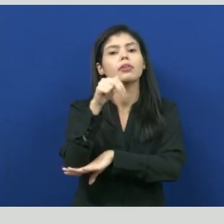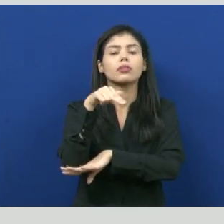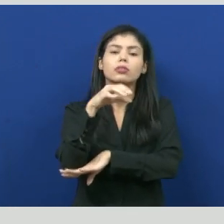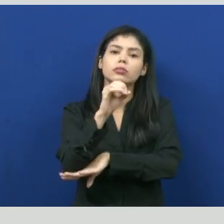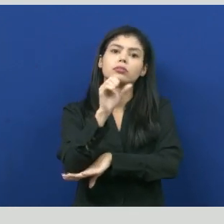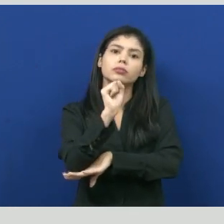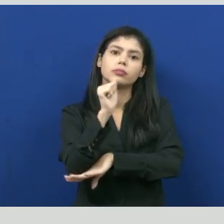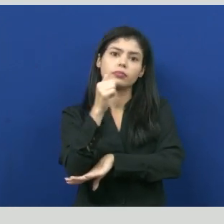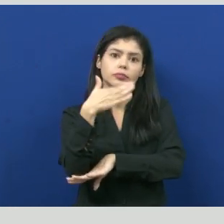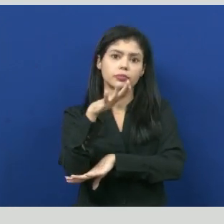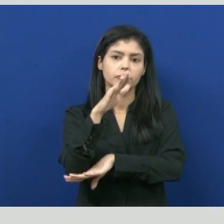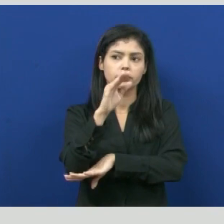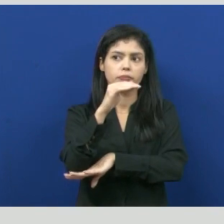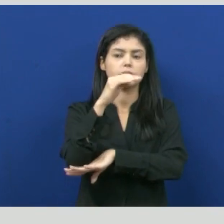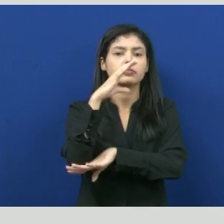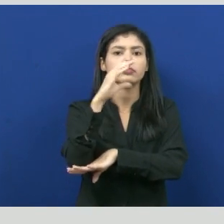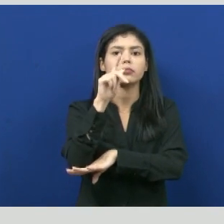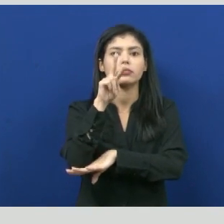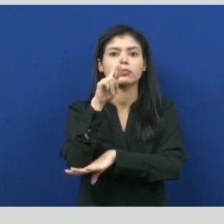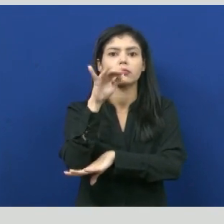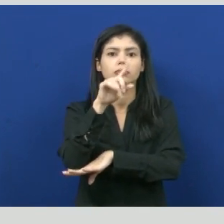sublinhados ou em itálico.